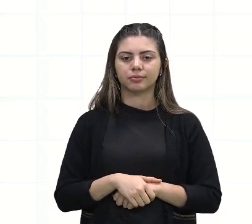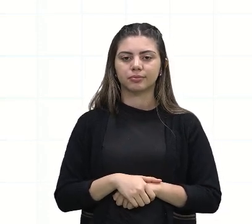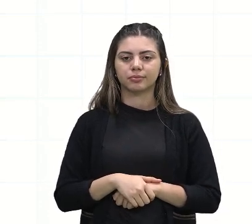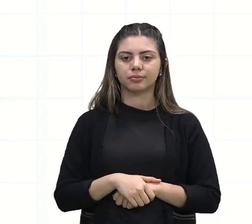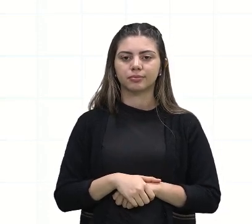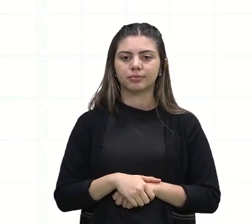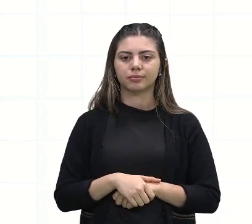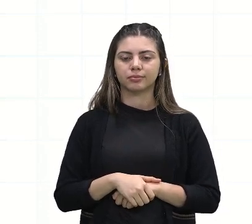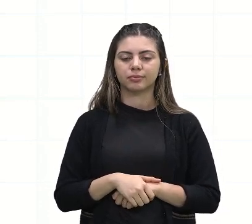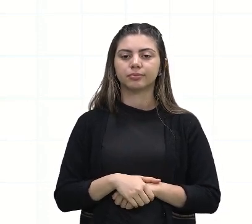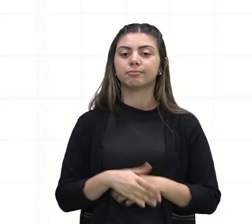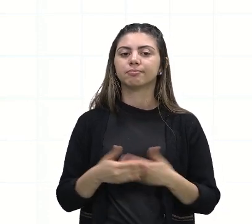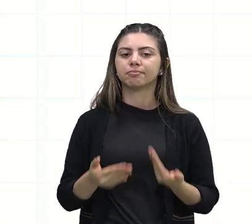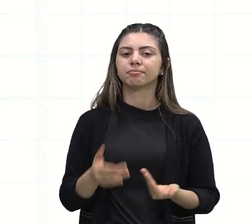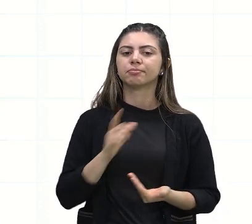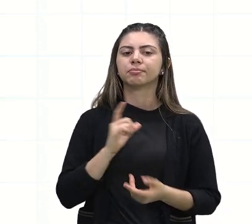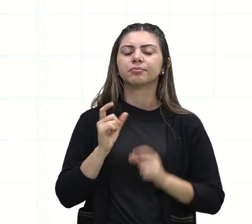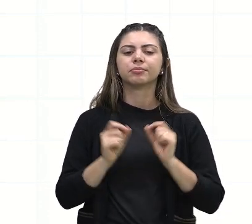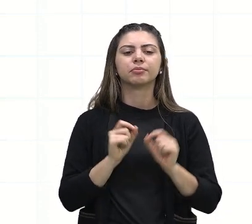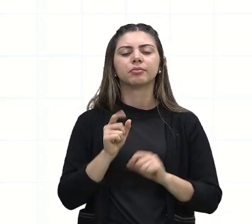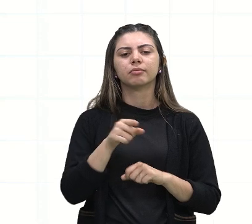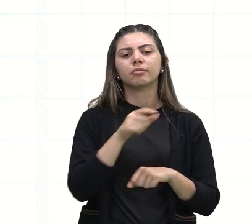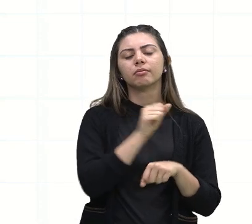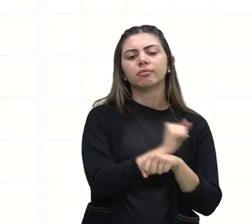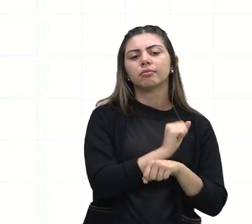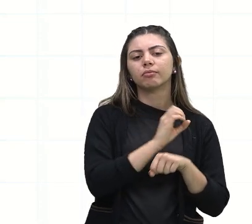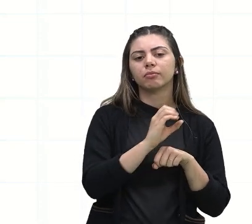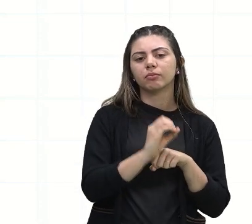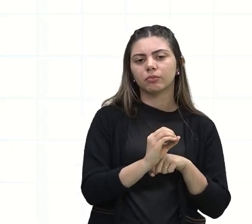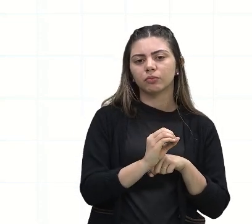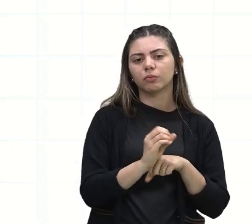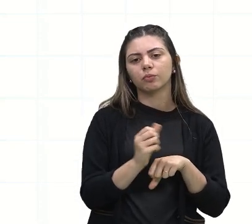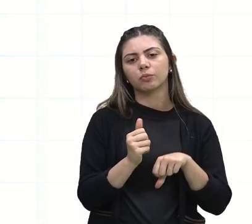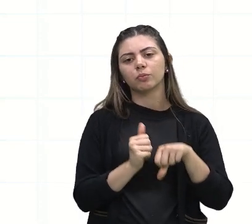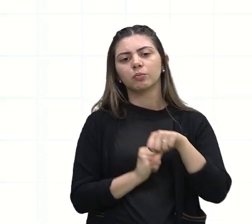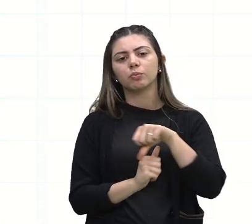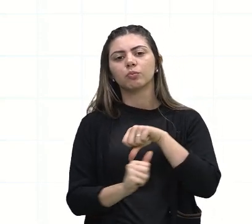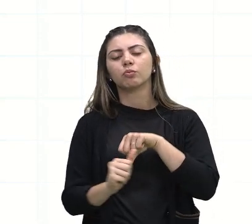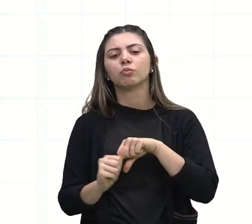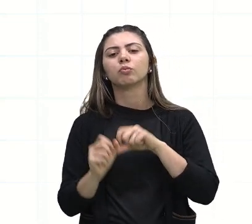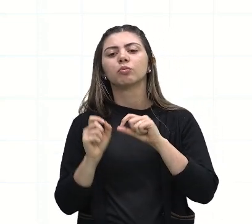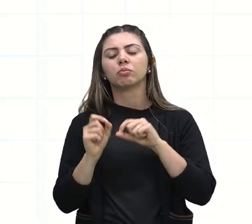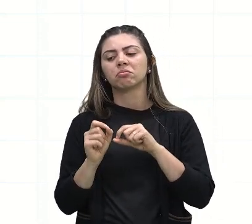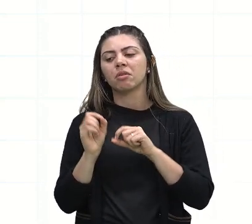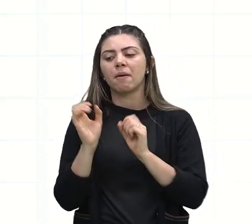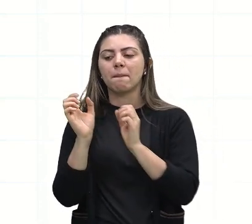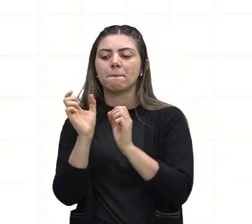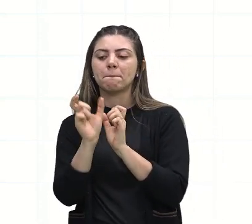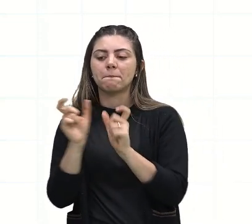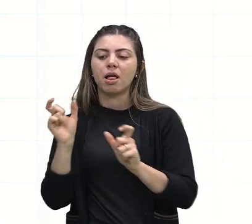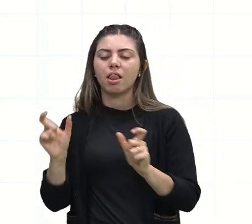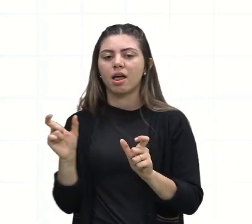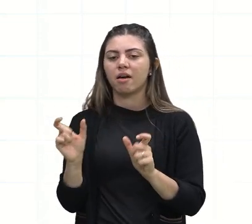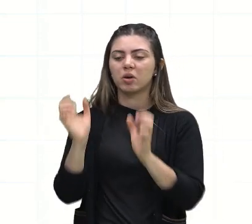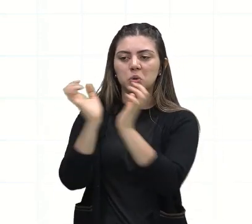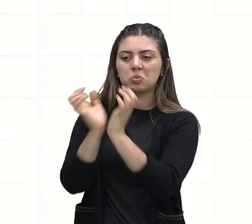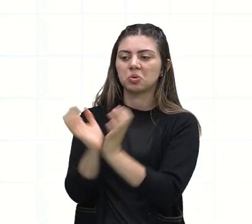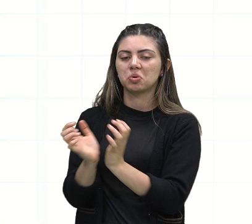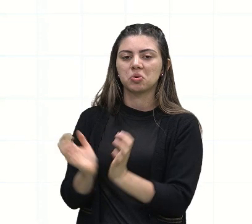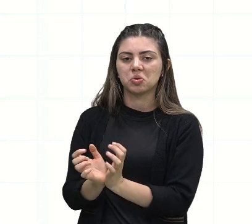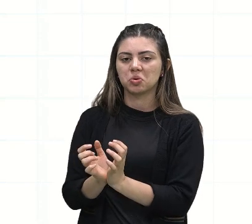também que o artigo ele transforma palavras de qualquer classe gramatical em